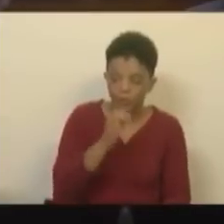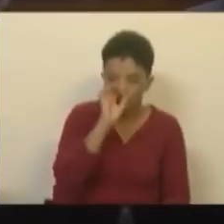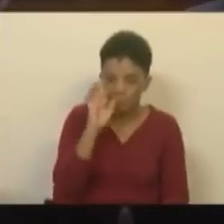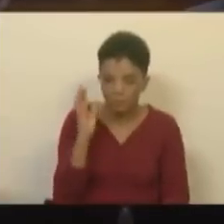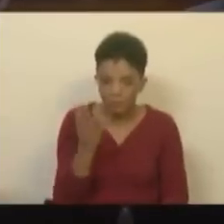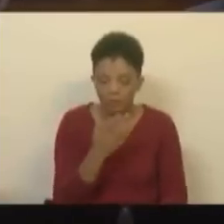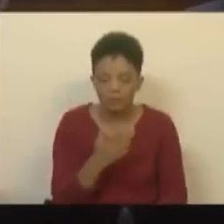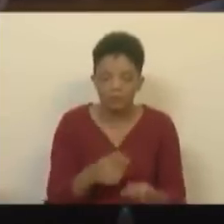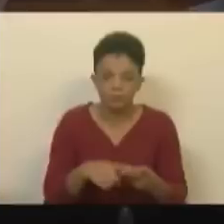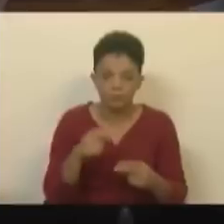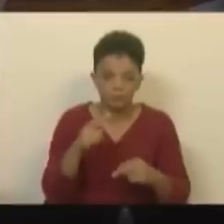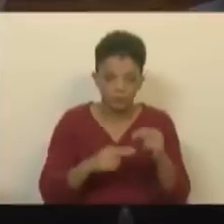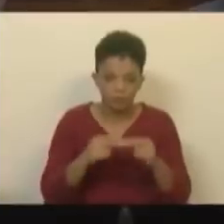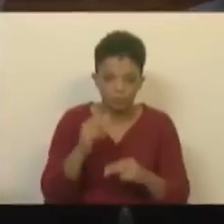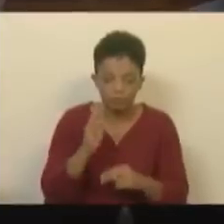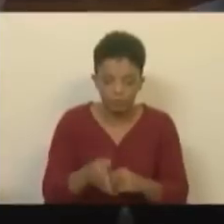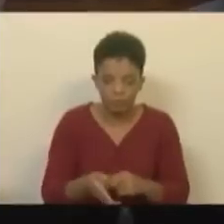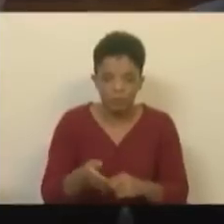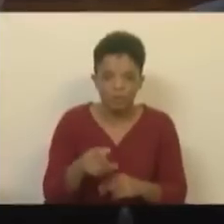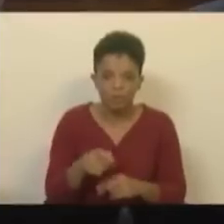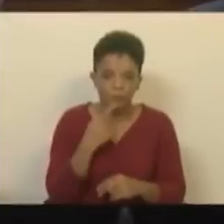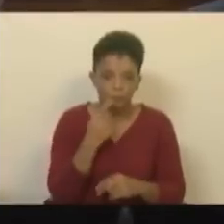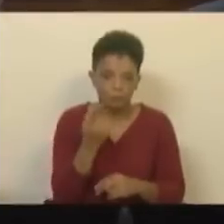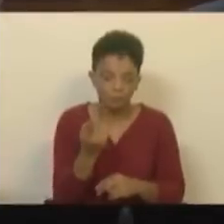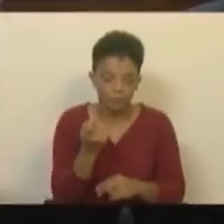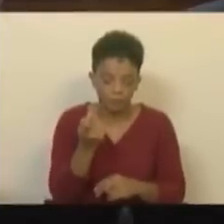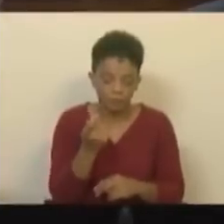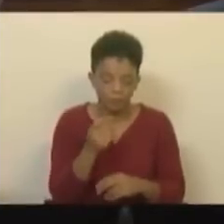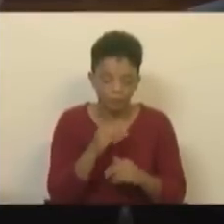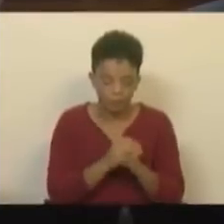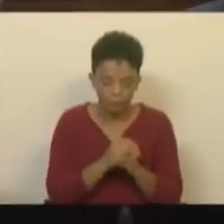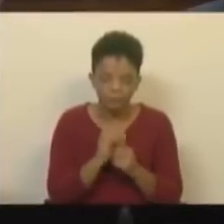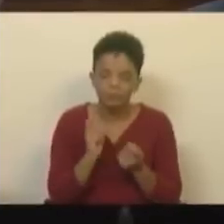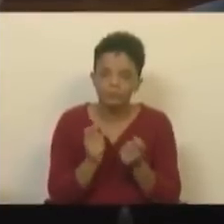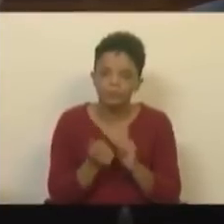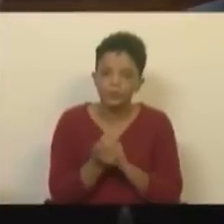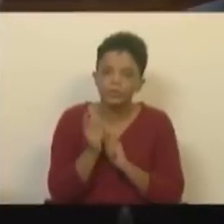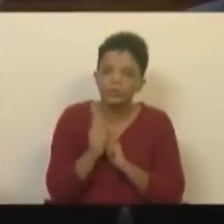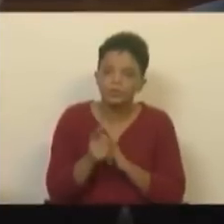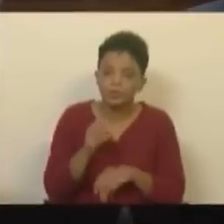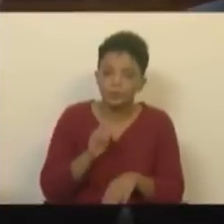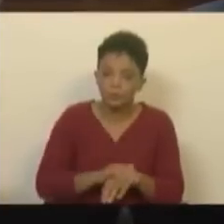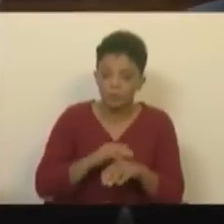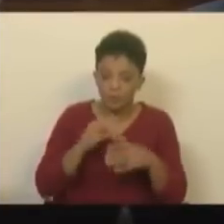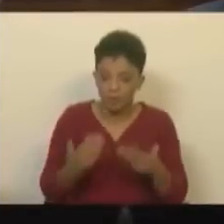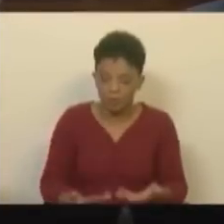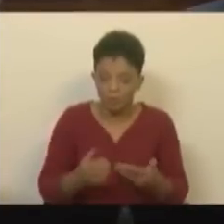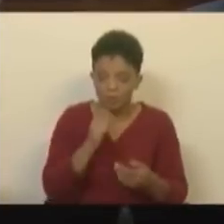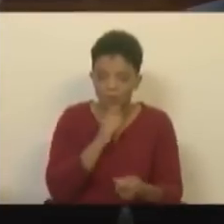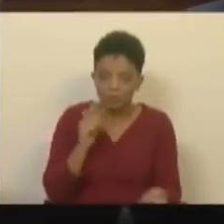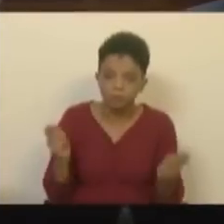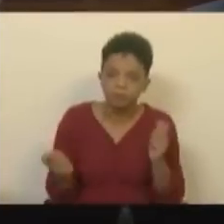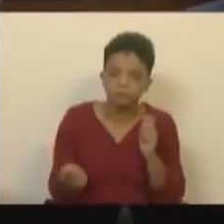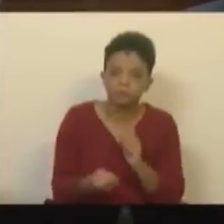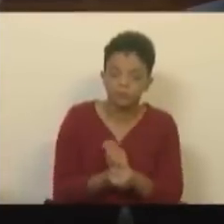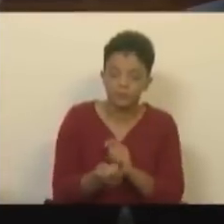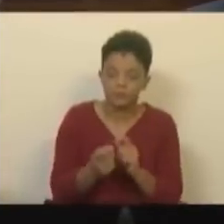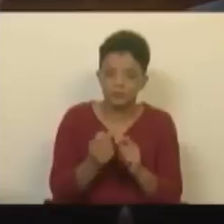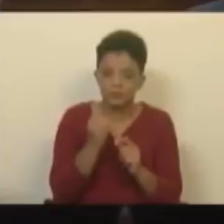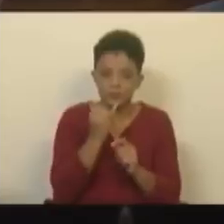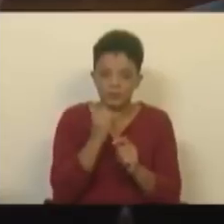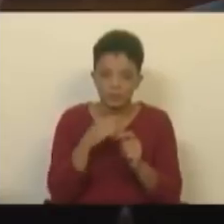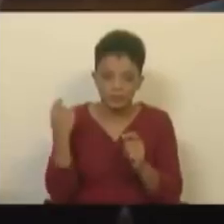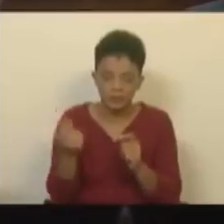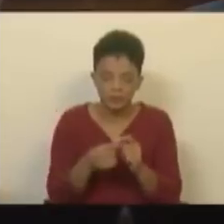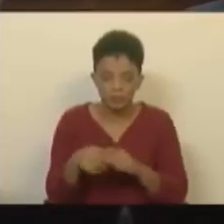ambiente já esteve na infraestruturas e a minha pergunta é o que é que muda para que agora se possa inverter o ciclo